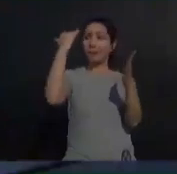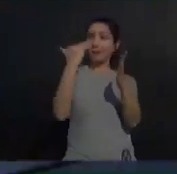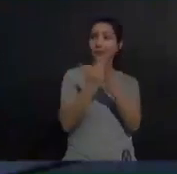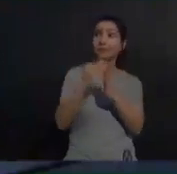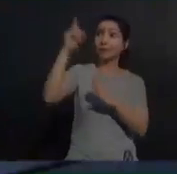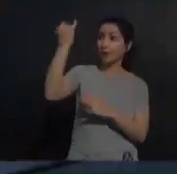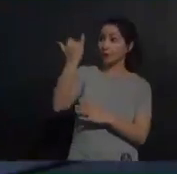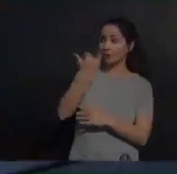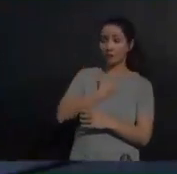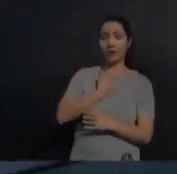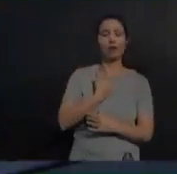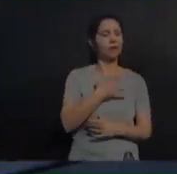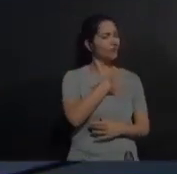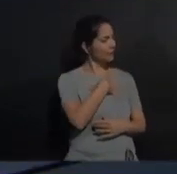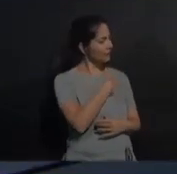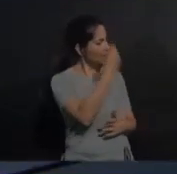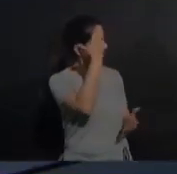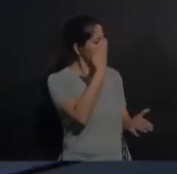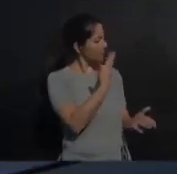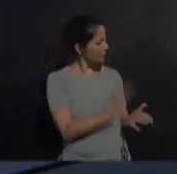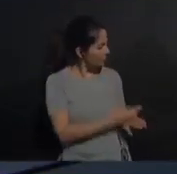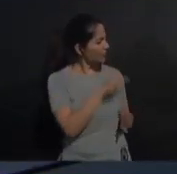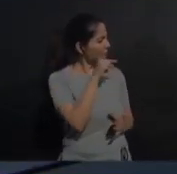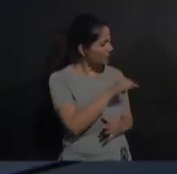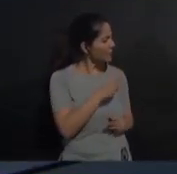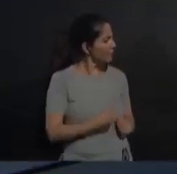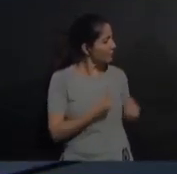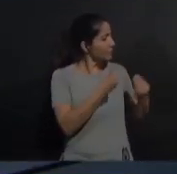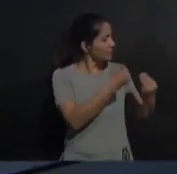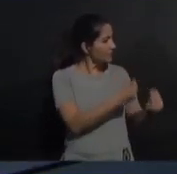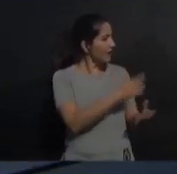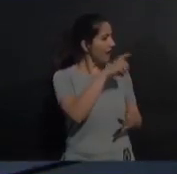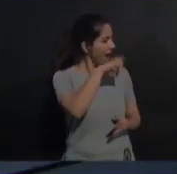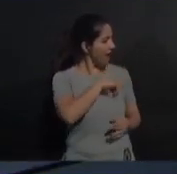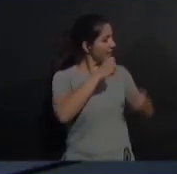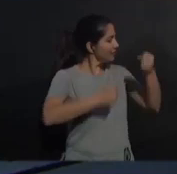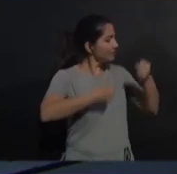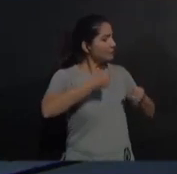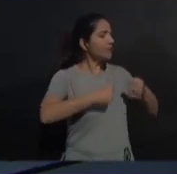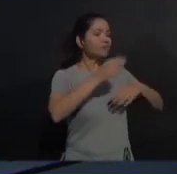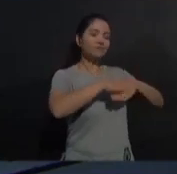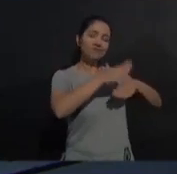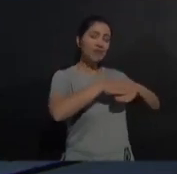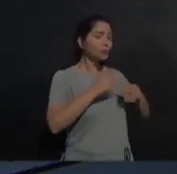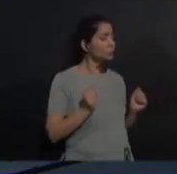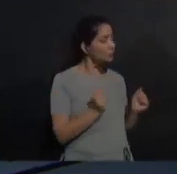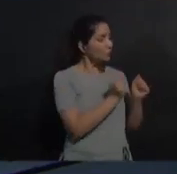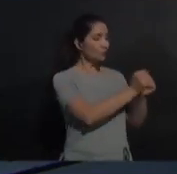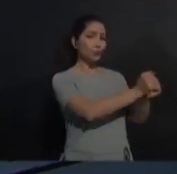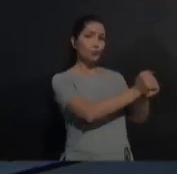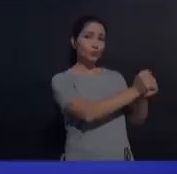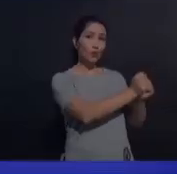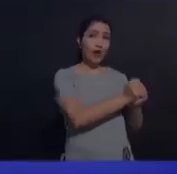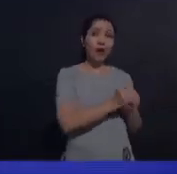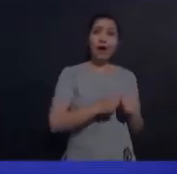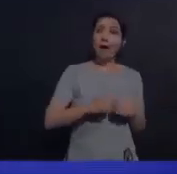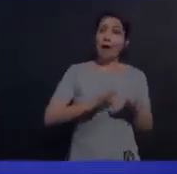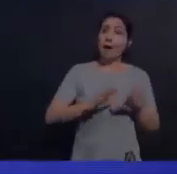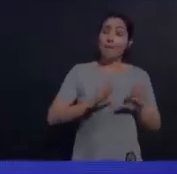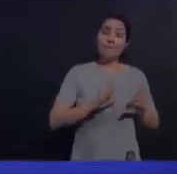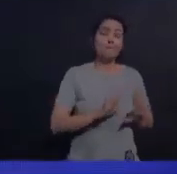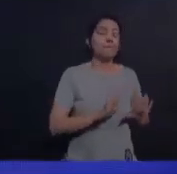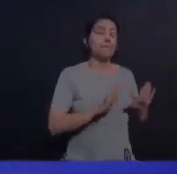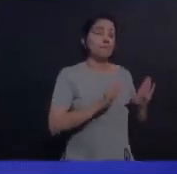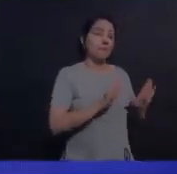filha eu acredito em você eu vou te dar essa carteira de motorista eu sou com você só que é o seguinte